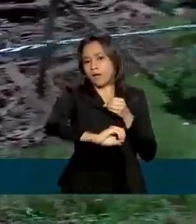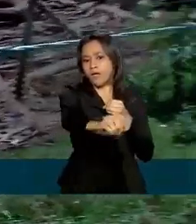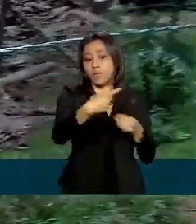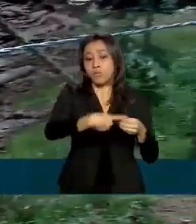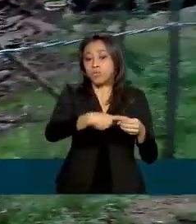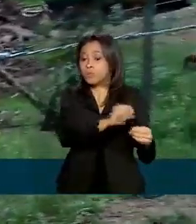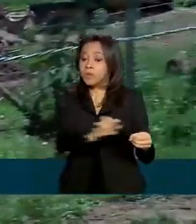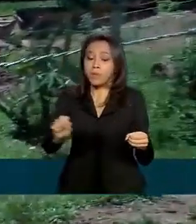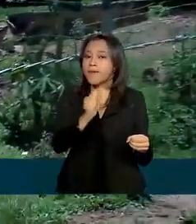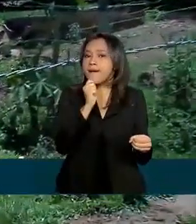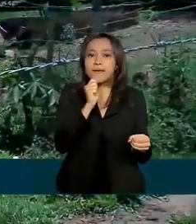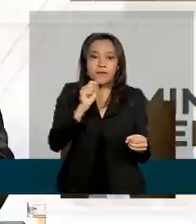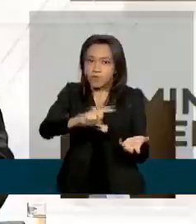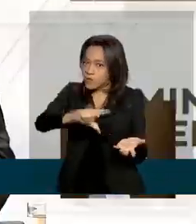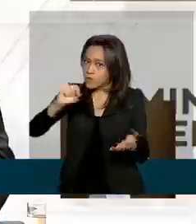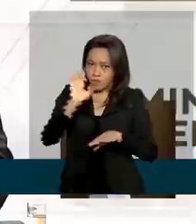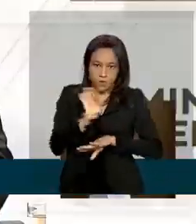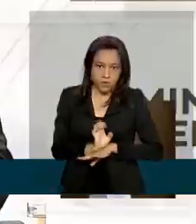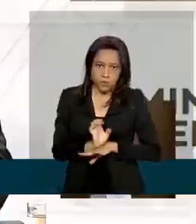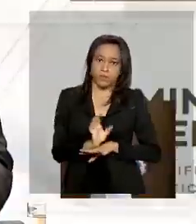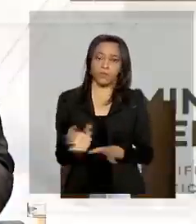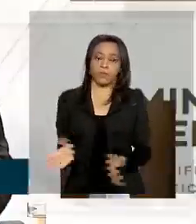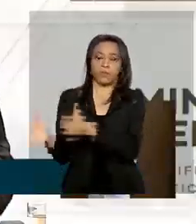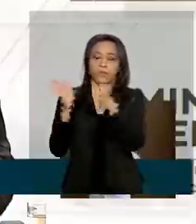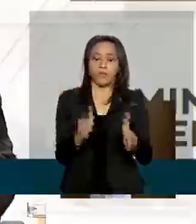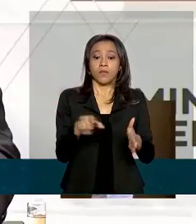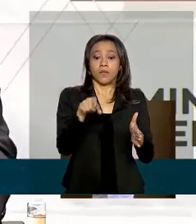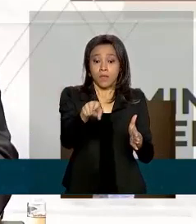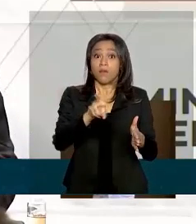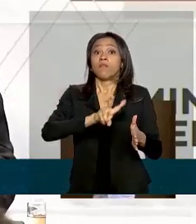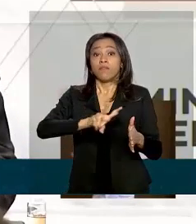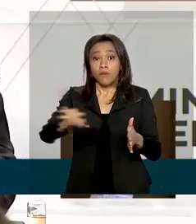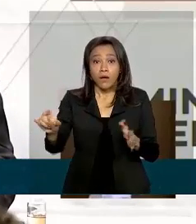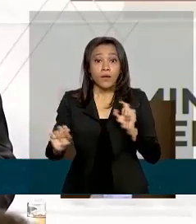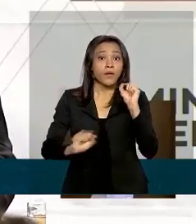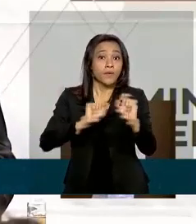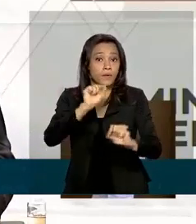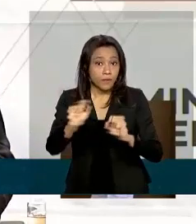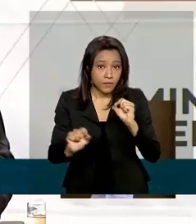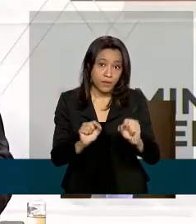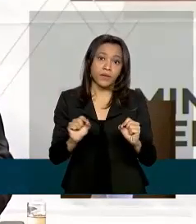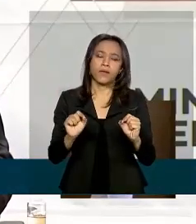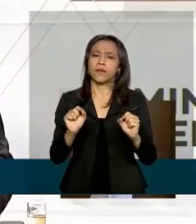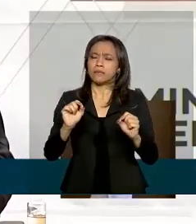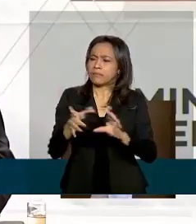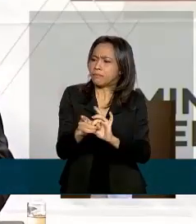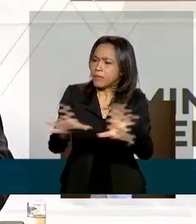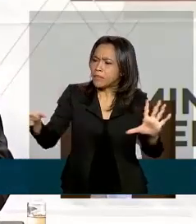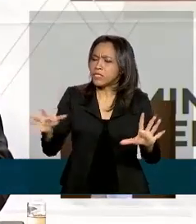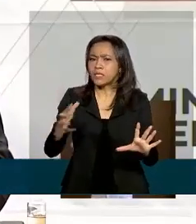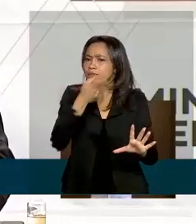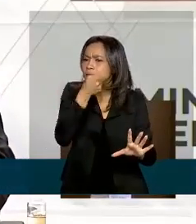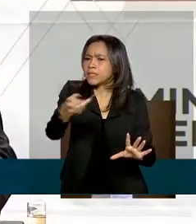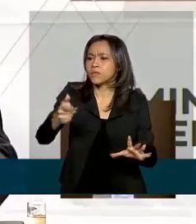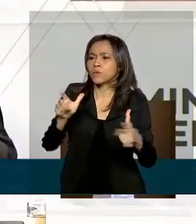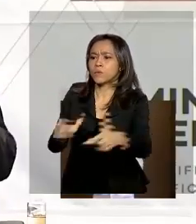serem definidos pelo estado. Isso vai arrumar os parques, deixar em condições de visitação, com